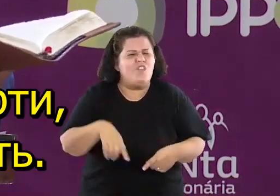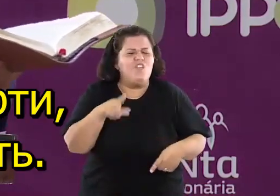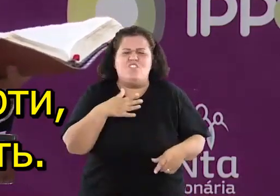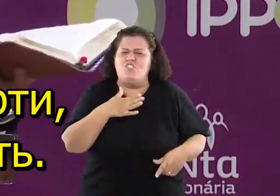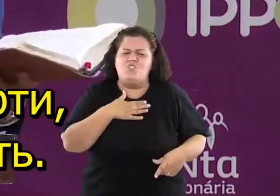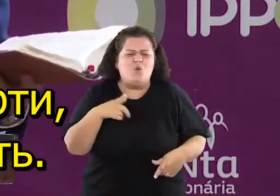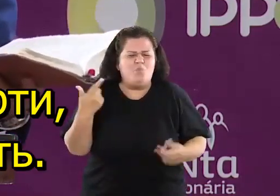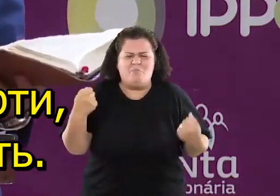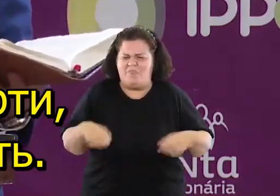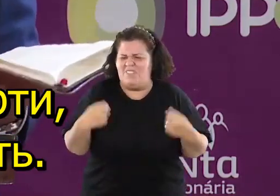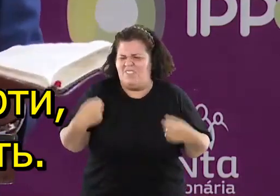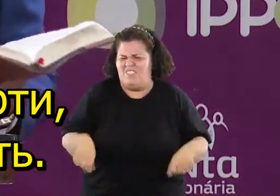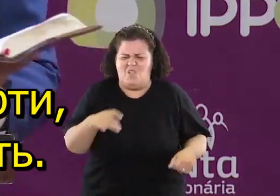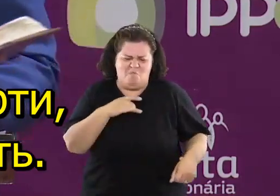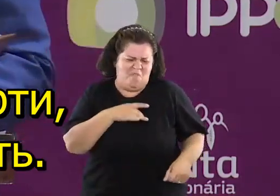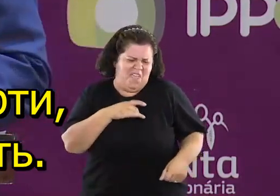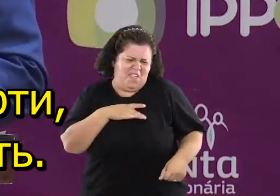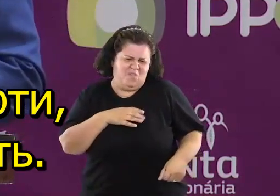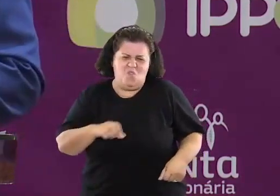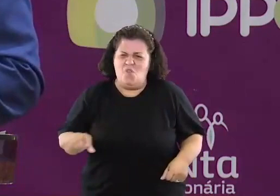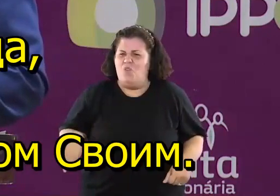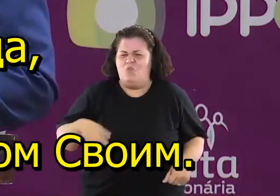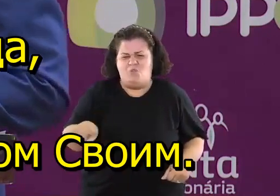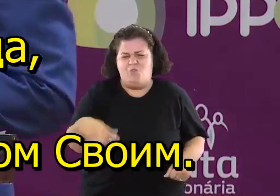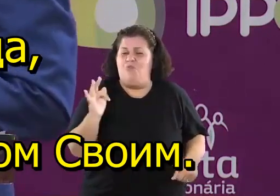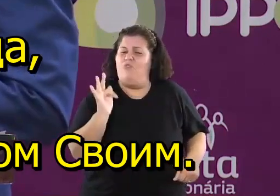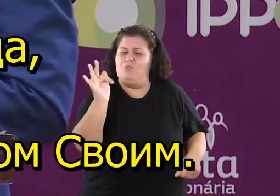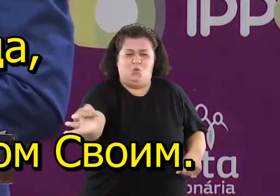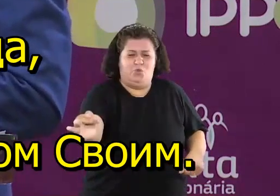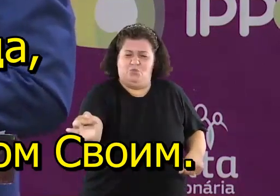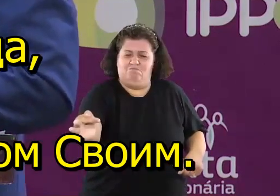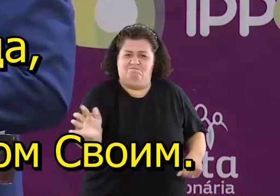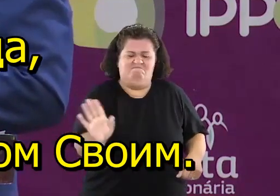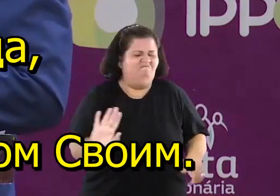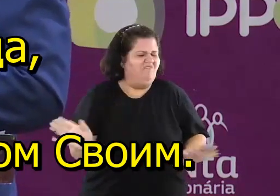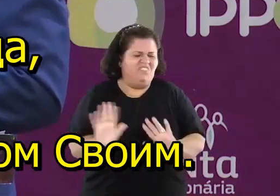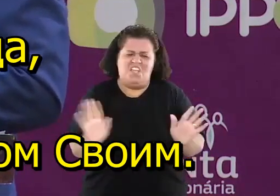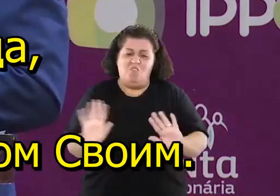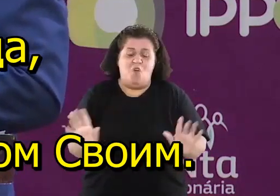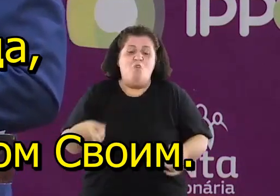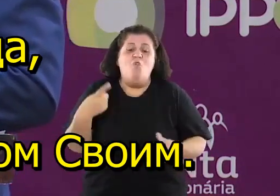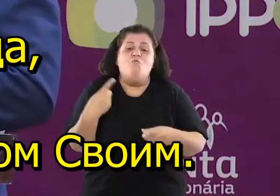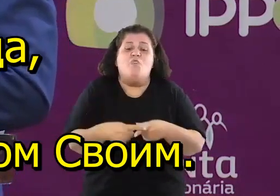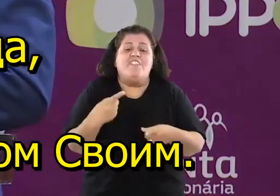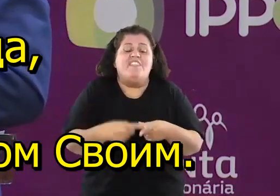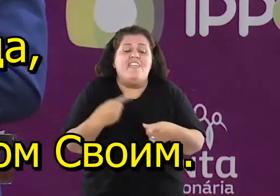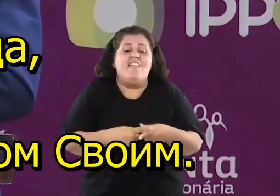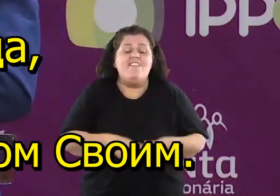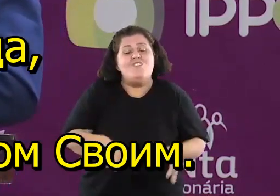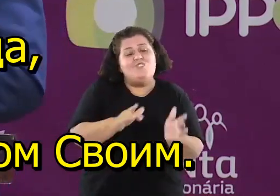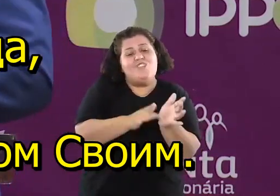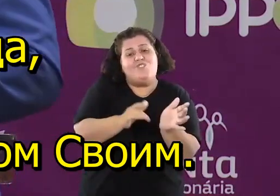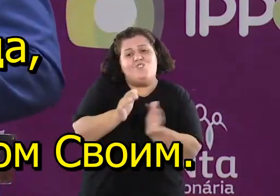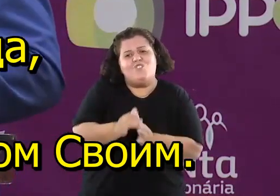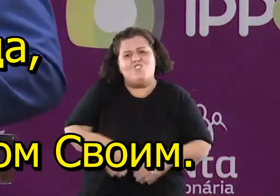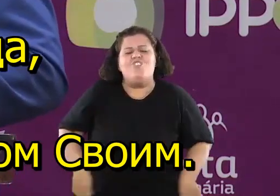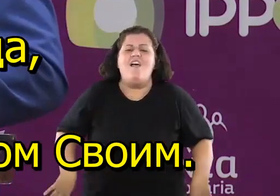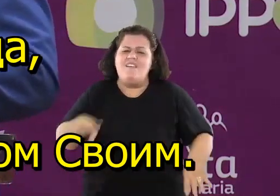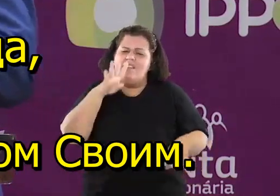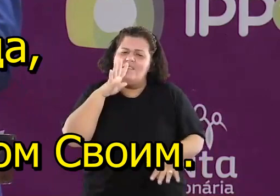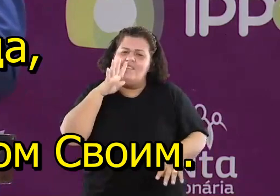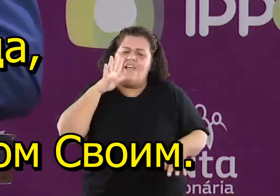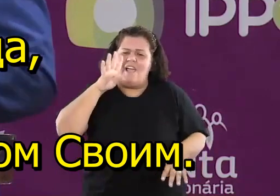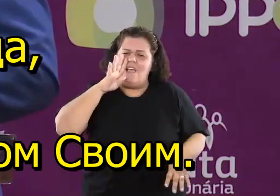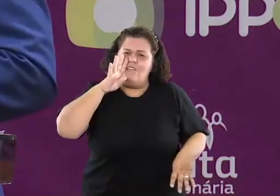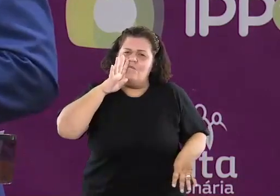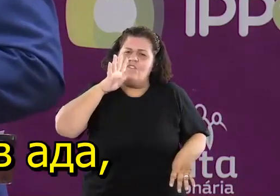não precisamos temer a morte, porque já venceu a morte. Nós não precisamos ter medo do julgamento, porque Ele já nos declarou justificados